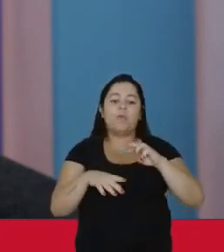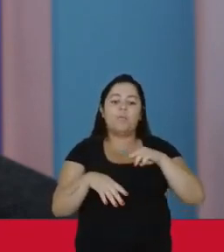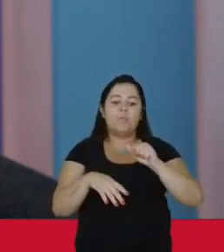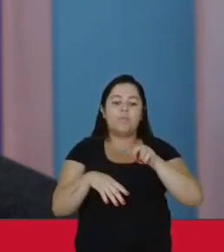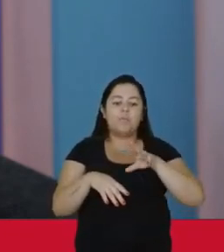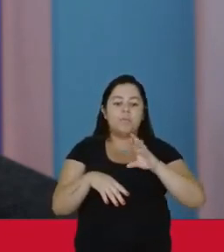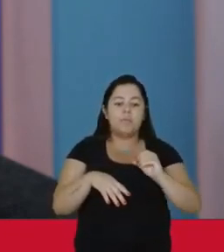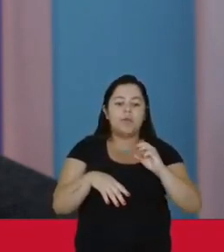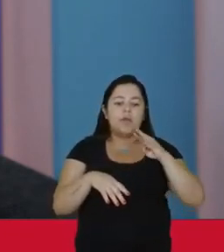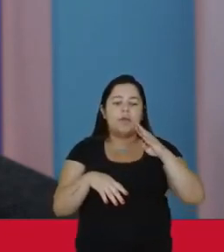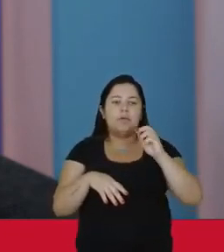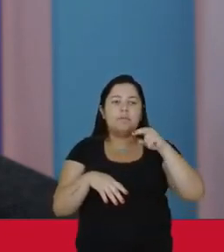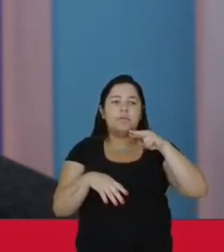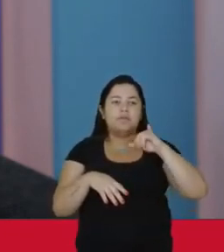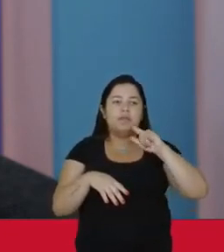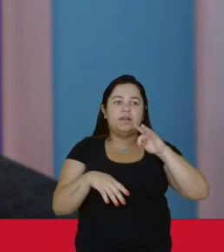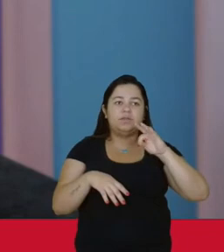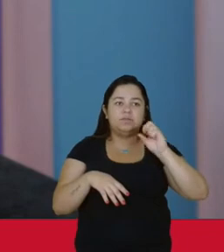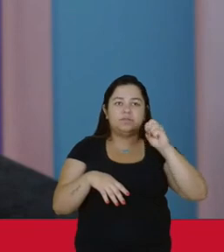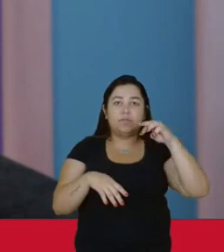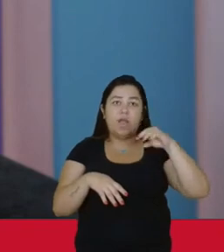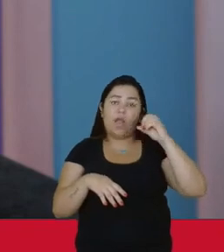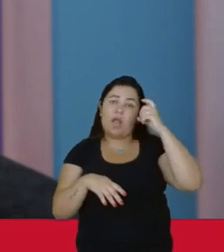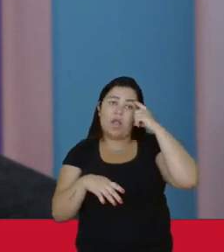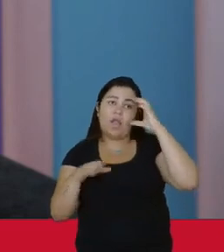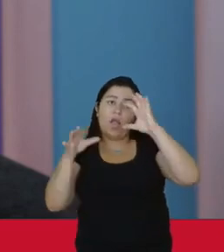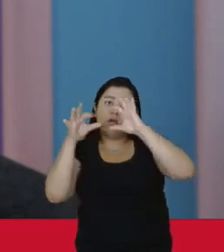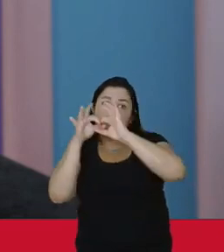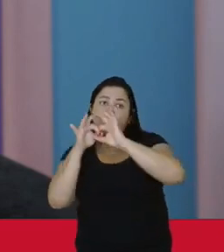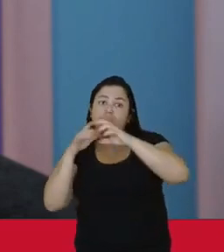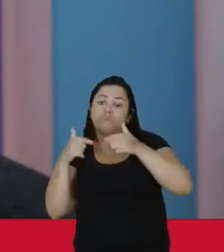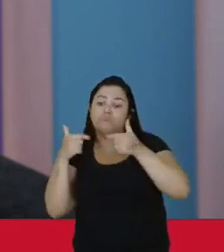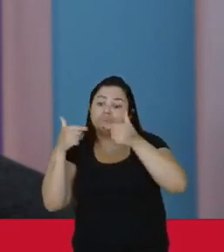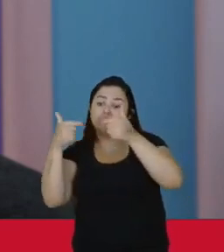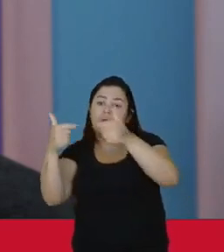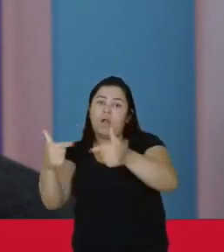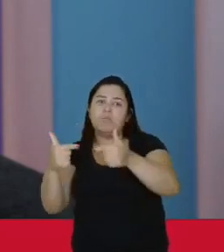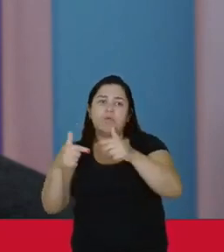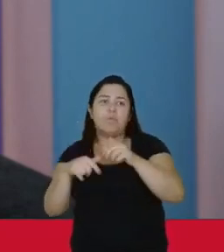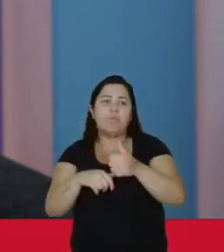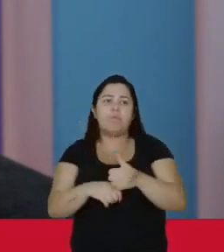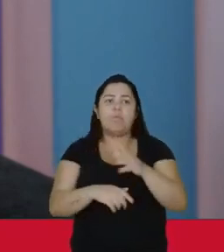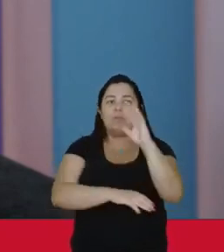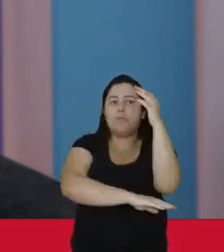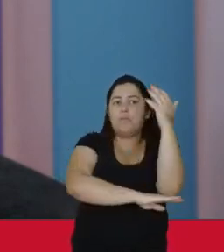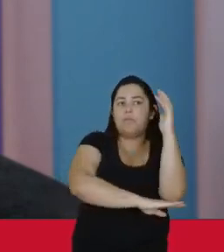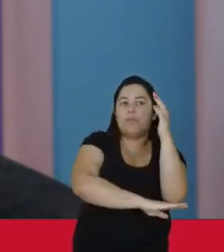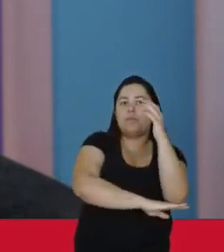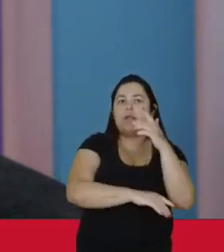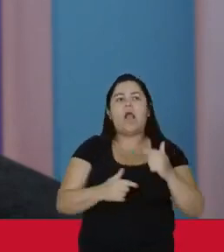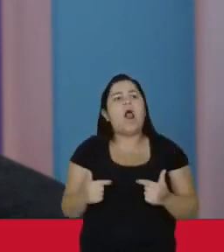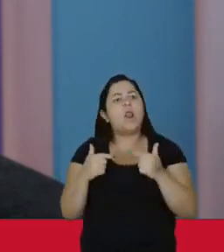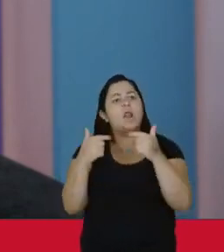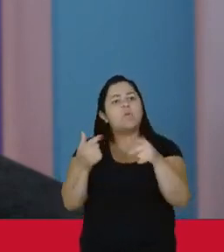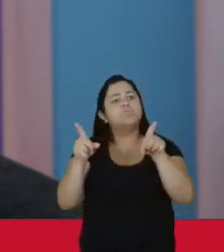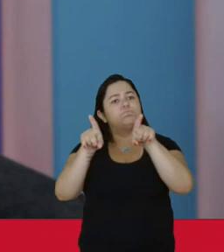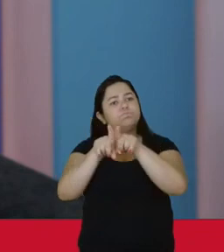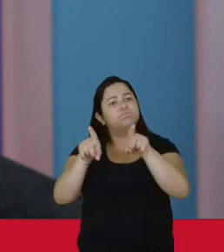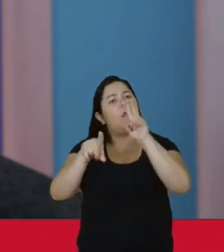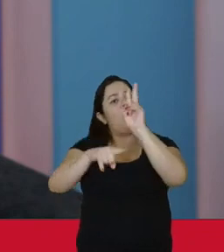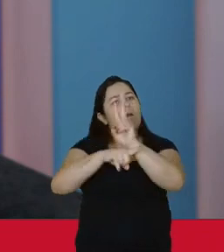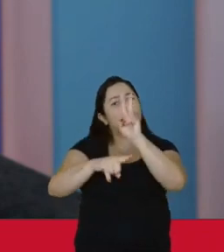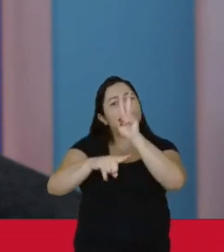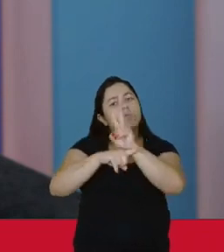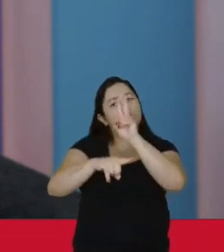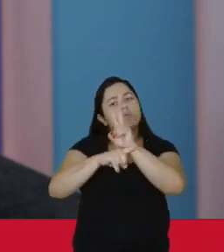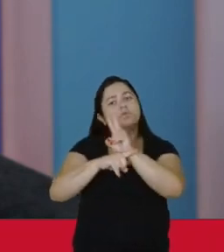ambientalismo, mas ele vai muito além. A ideia é vincular a luta de proteção pelo meio ambiente à luta também pela preservação